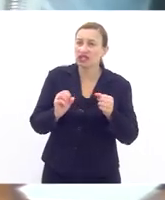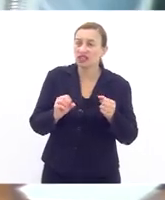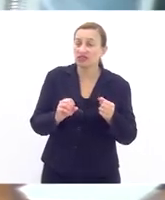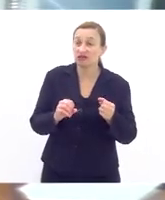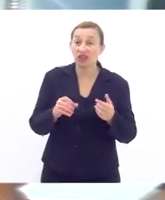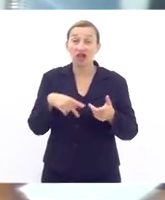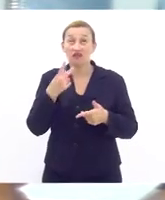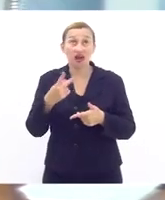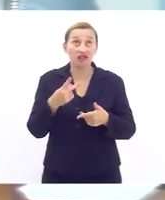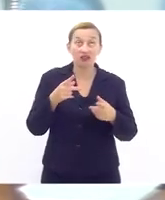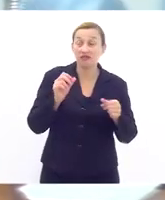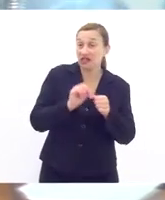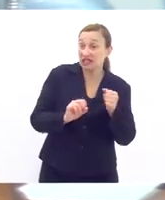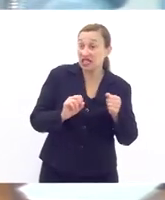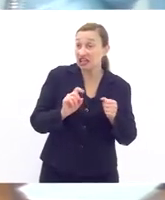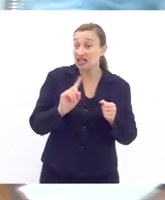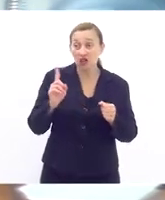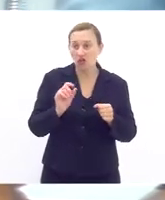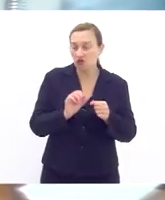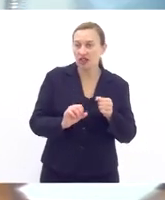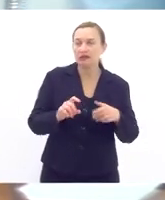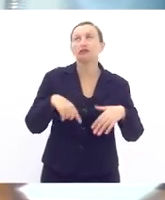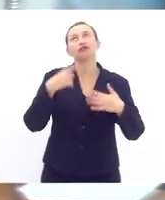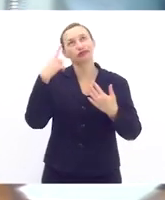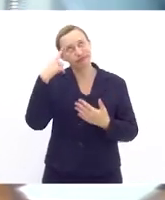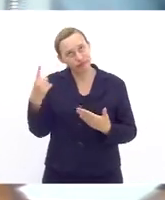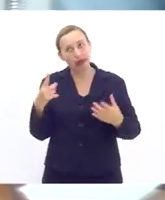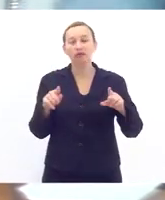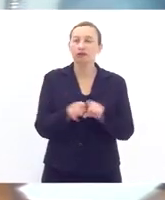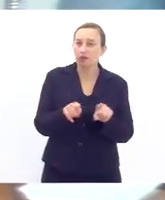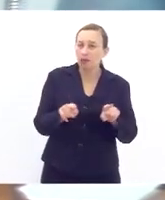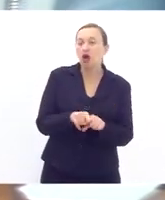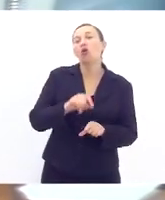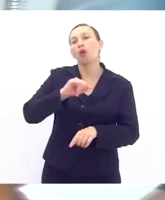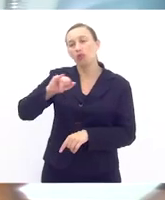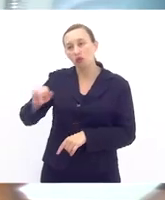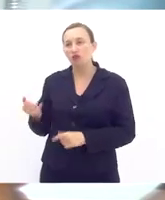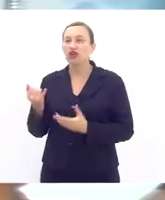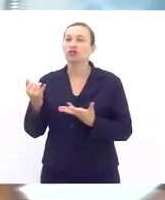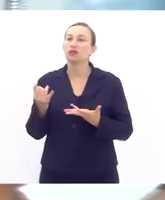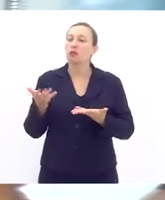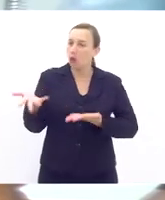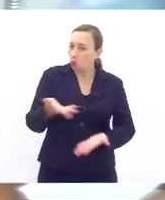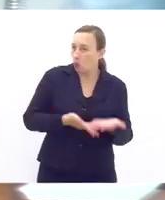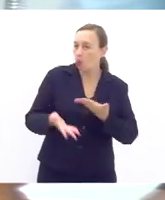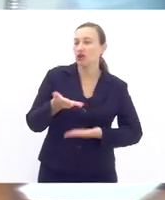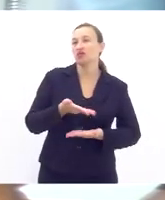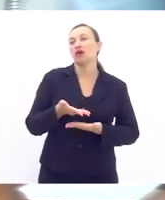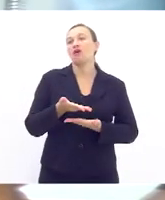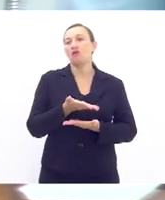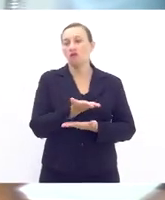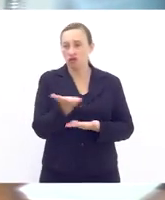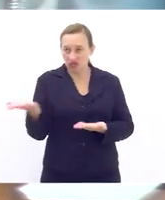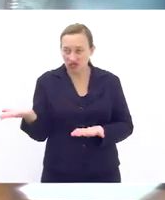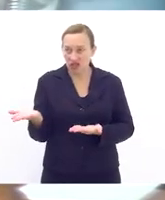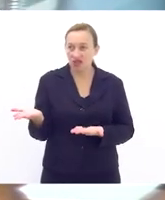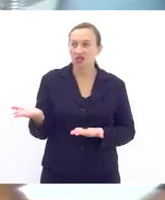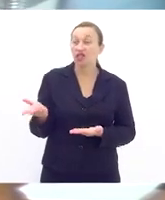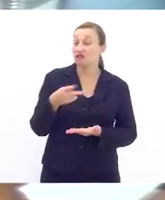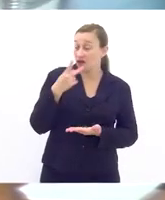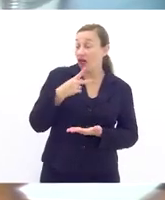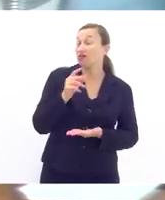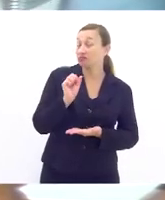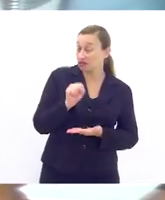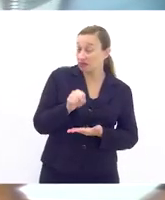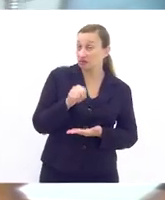vai fazer nenhuma então ficou essa ideia também que eu aproveito para compartilhar com vocês e dizendo